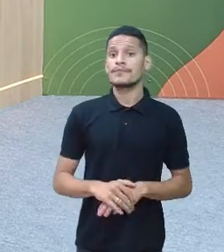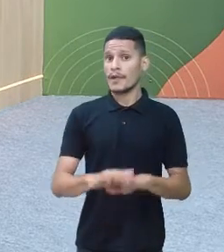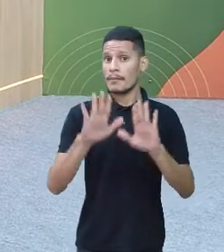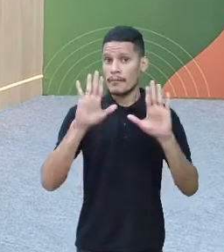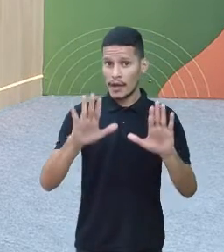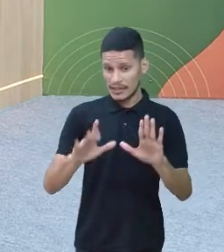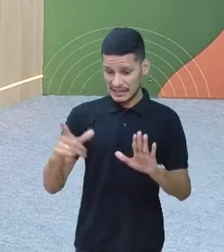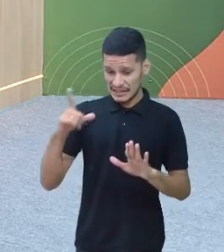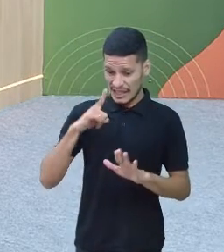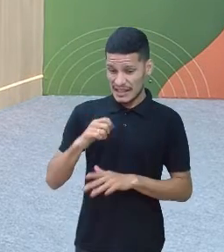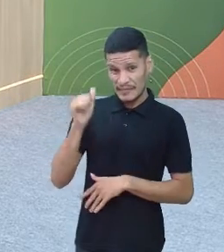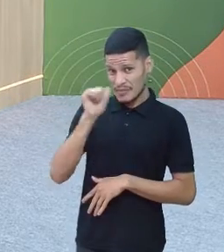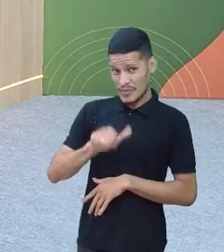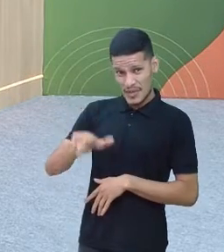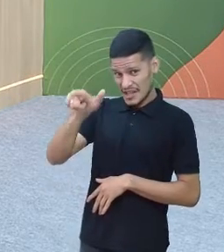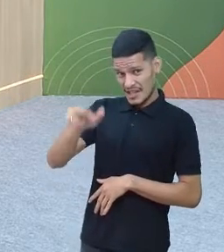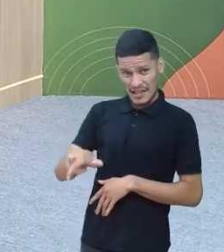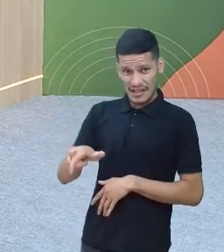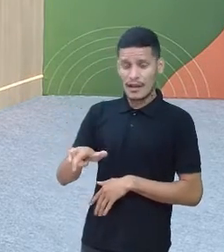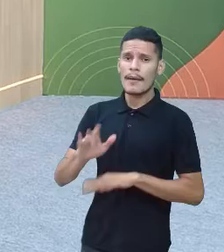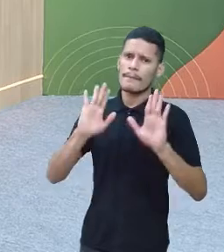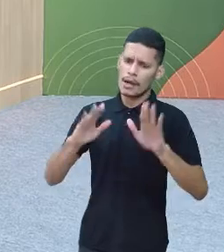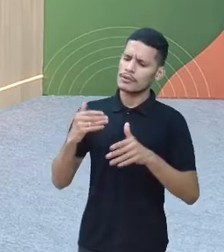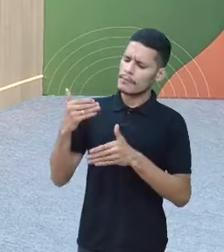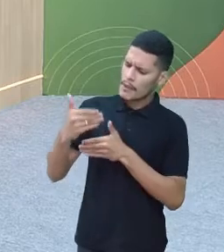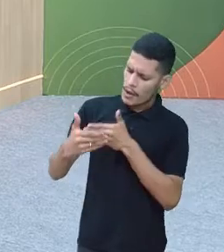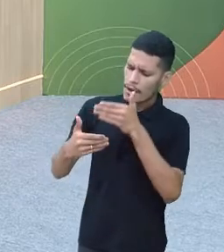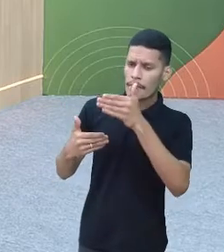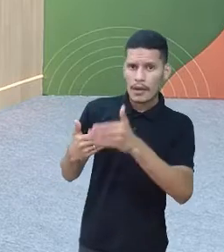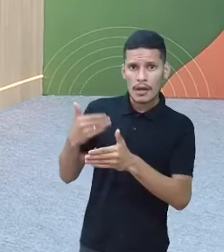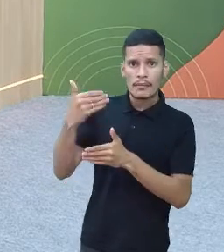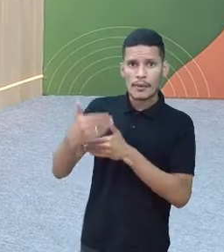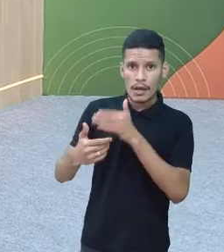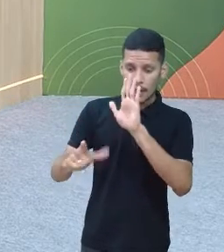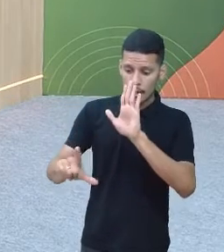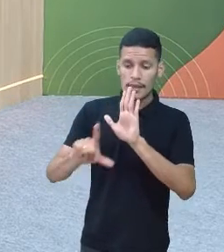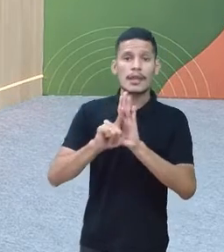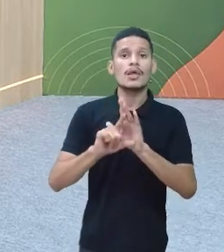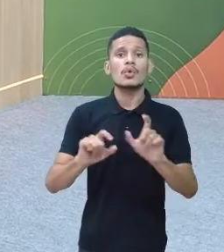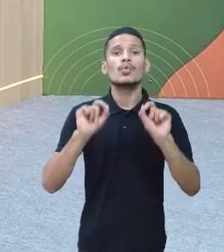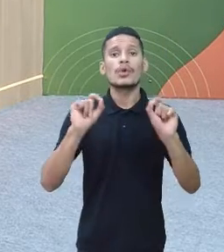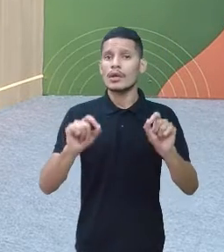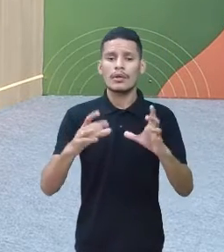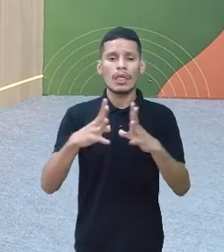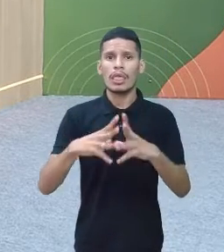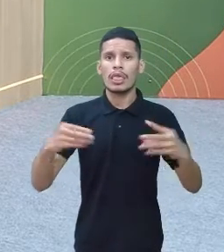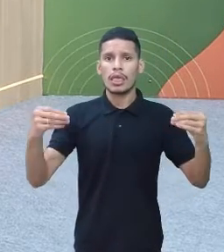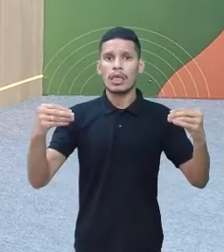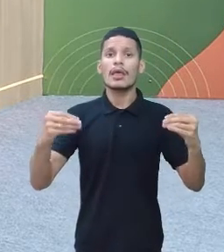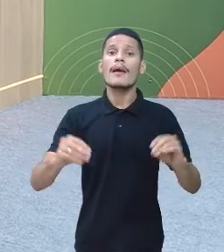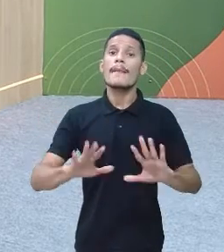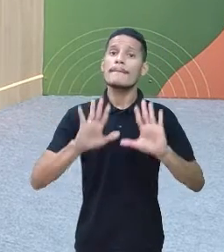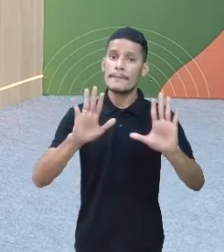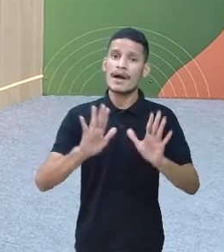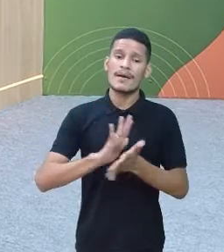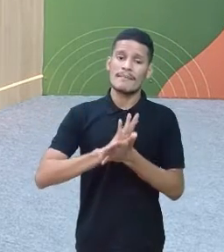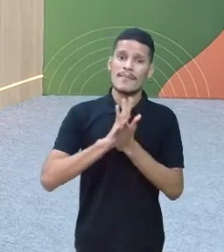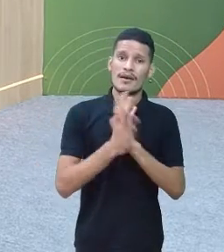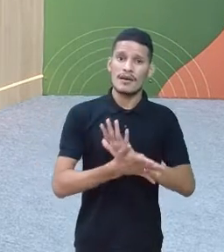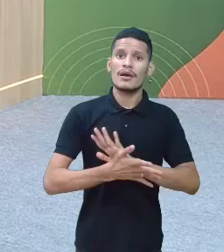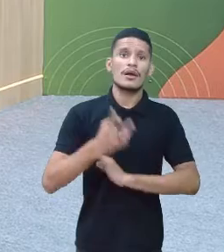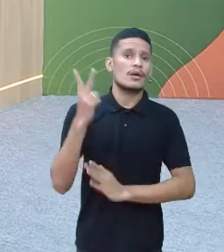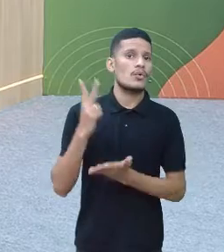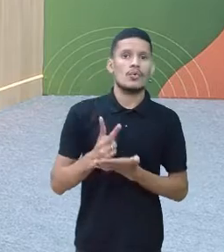fato de serem mulheres, né? E aí depois de um tempo essa lei, ela cai em desuso, mas o preconceito